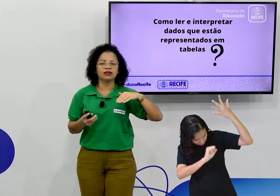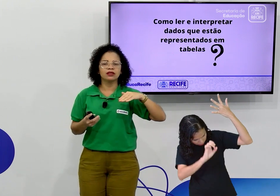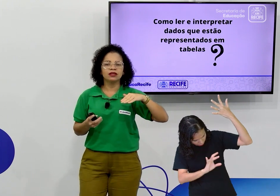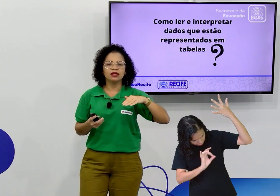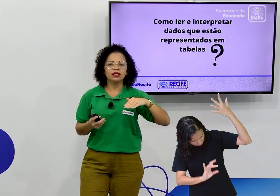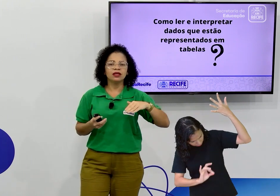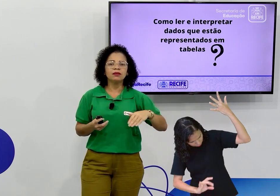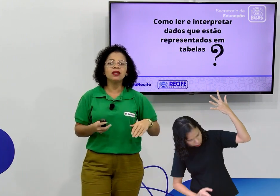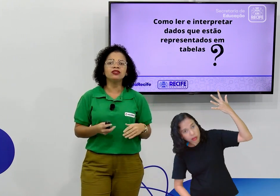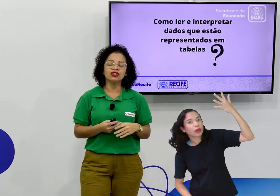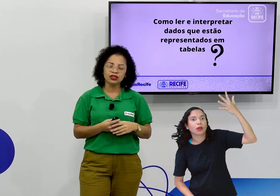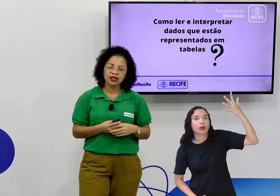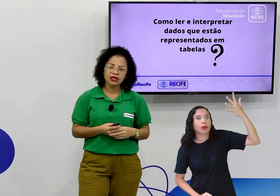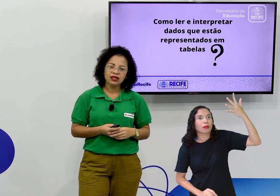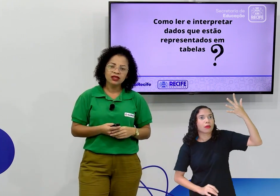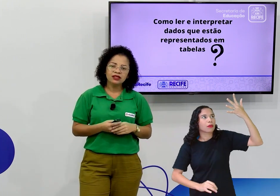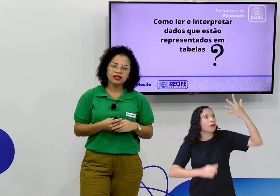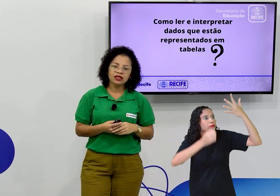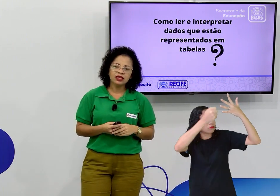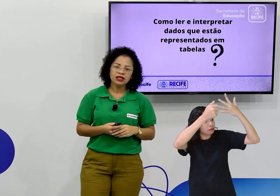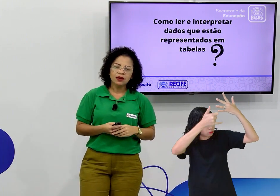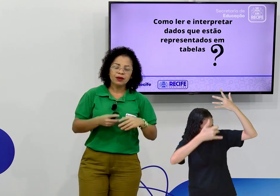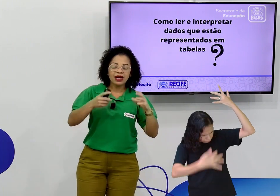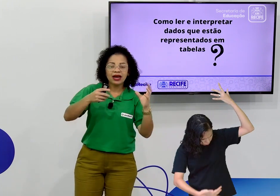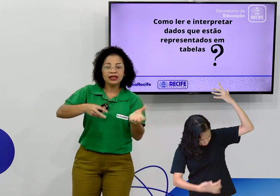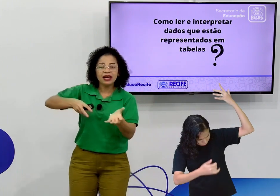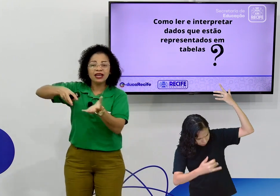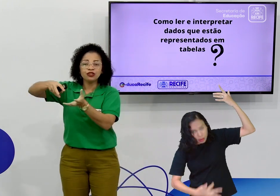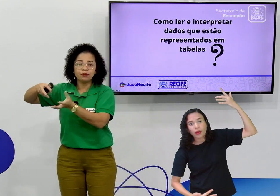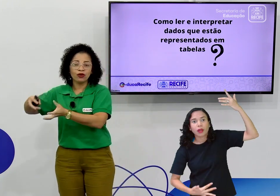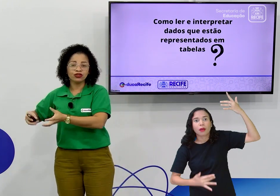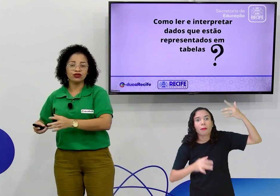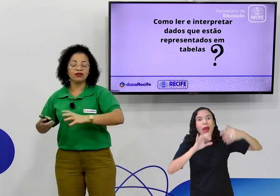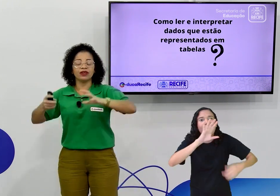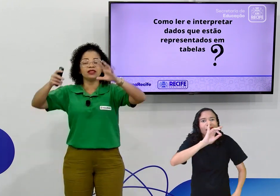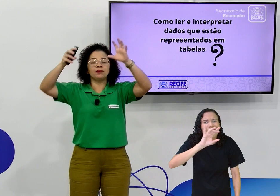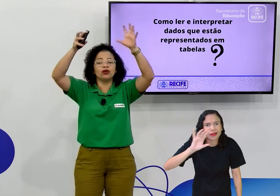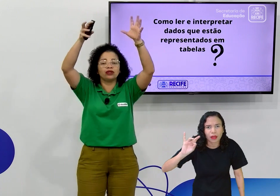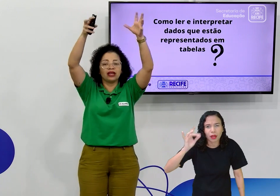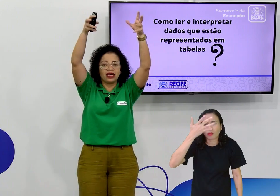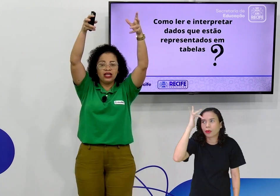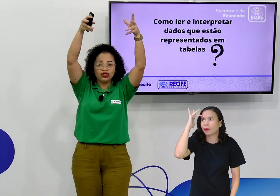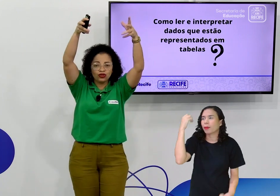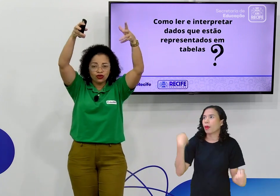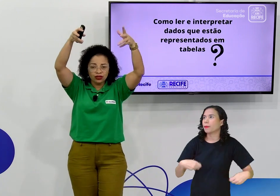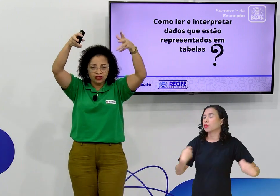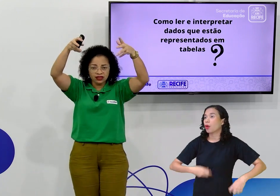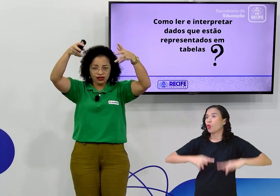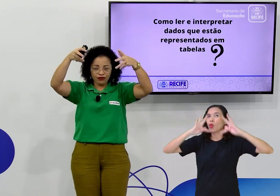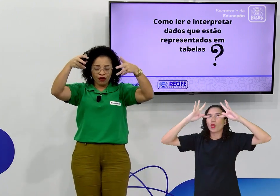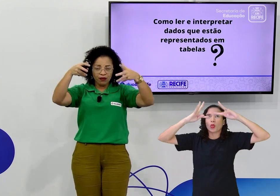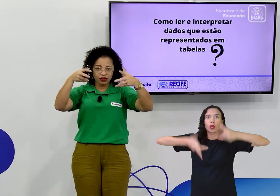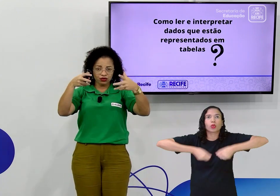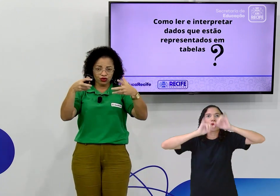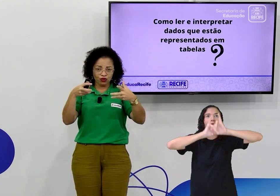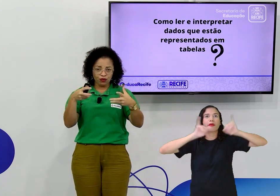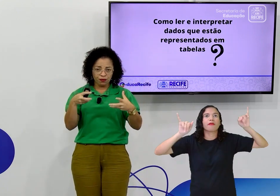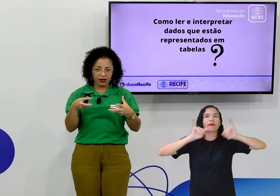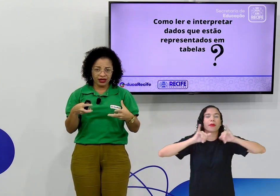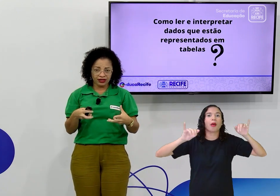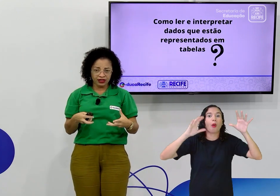Jonas. Imagina se para cada resposta eu tivesse que botar todas as